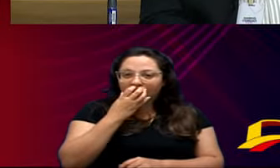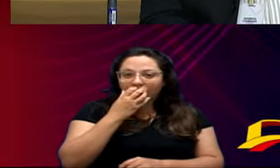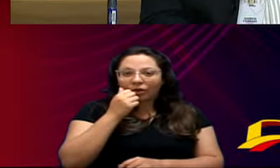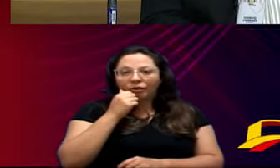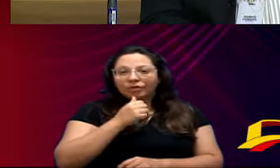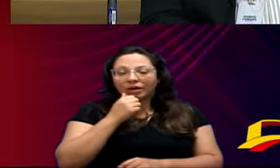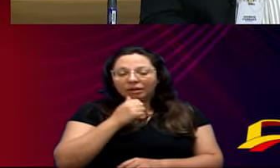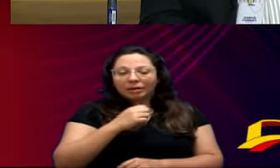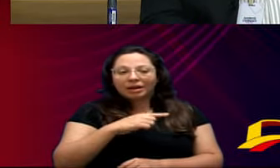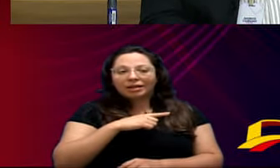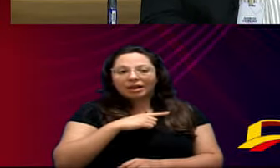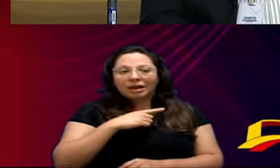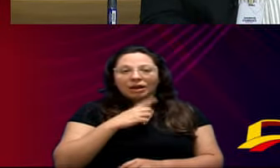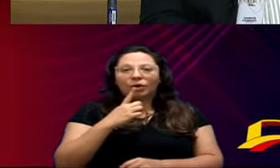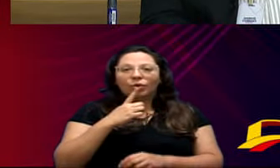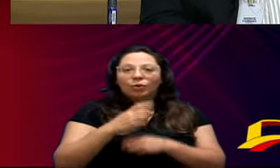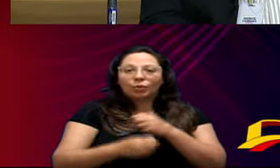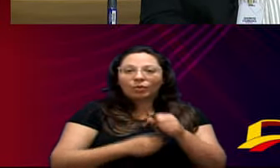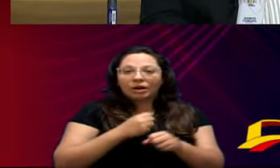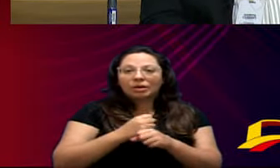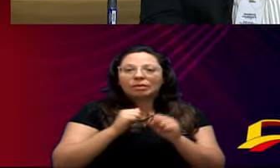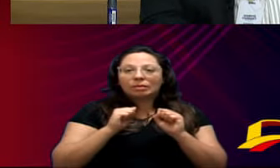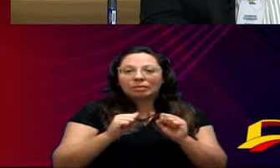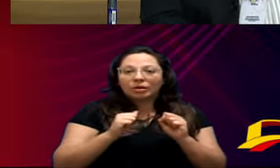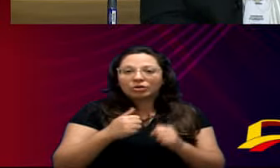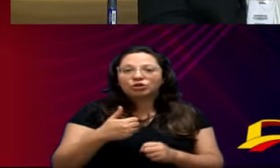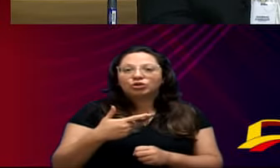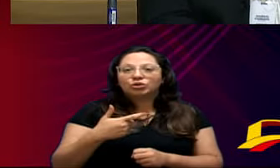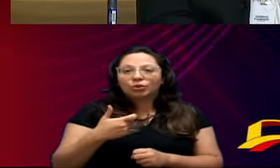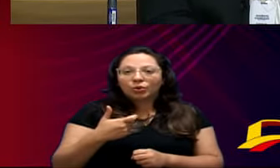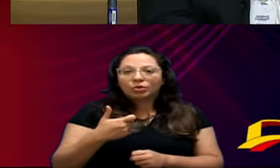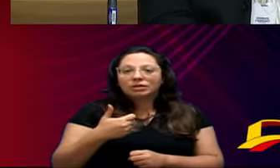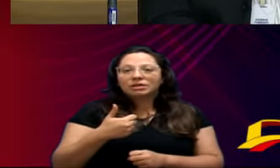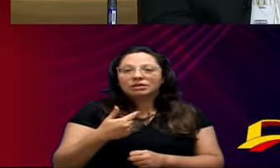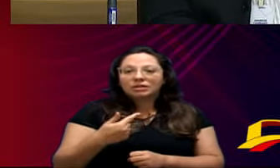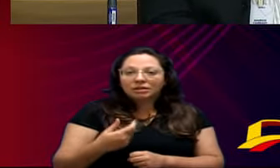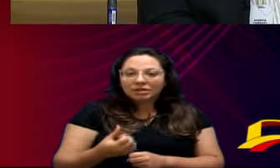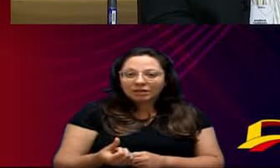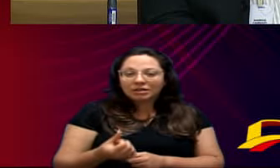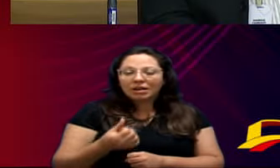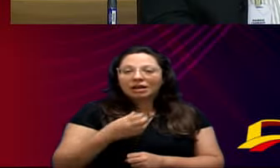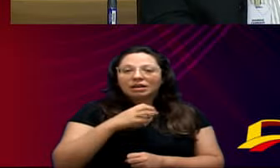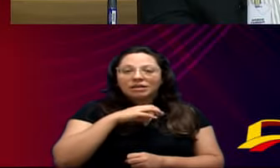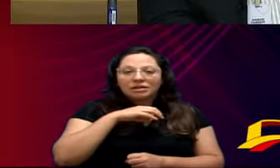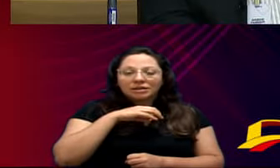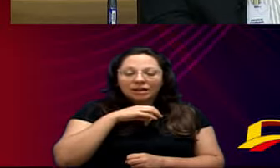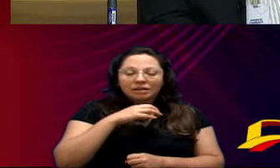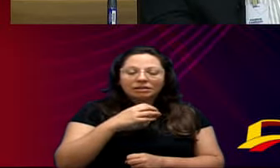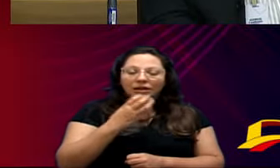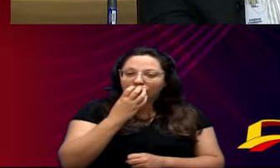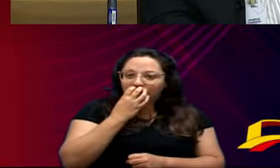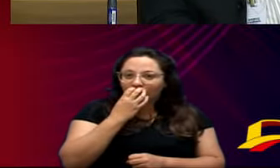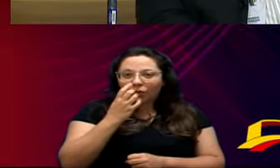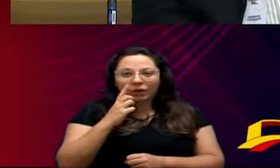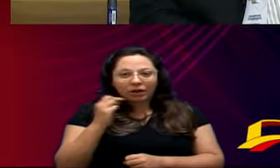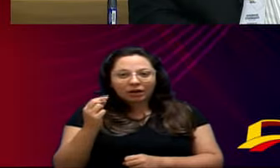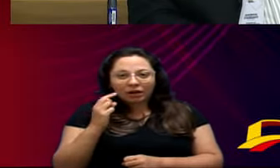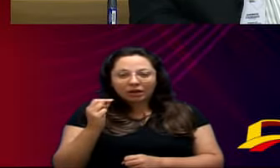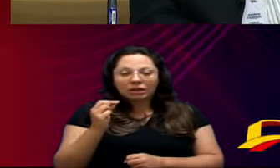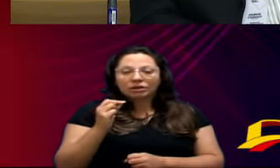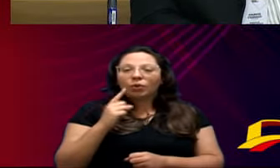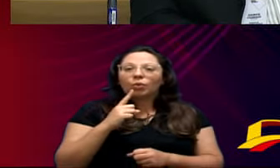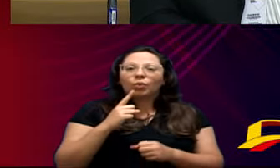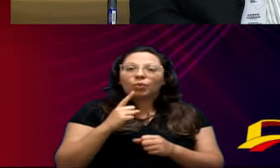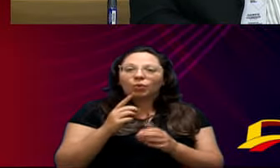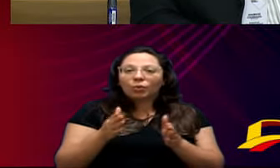um ano pode reproduzir até 12 animais ou 16 né Se for gato também então durante um ano